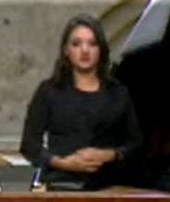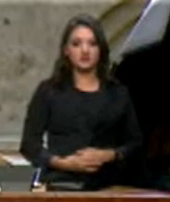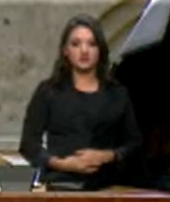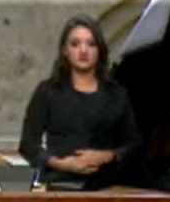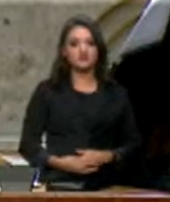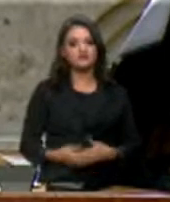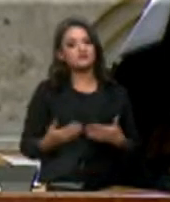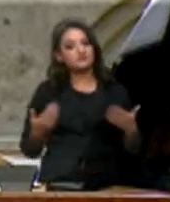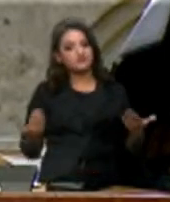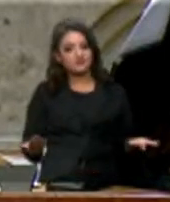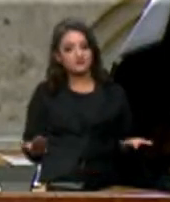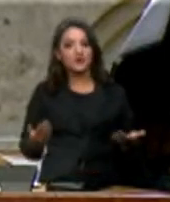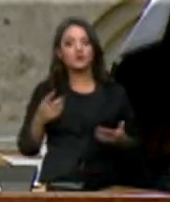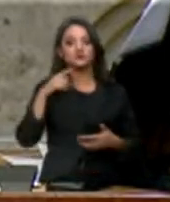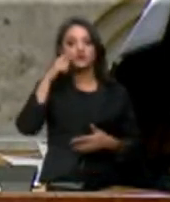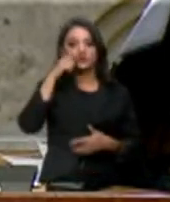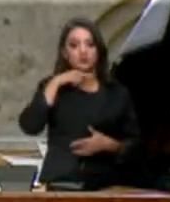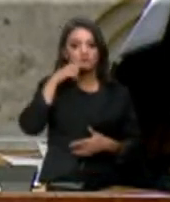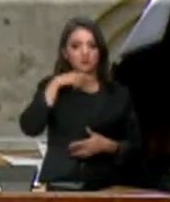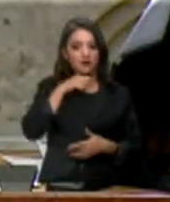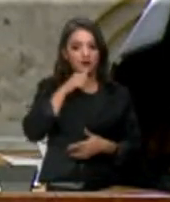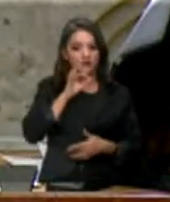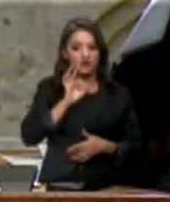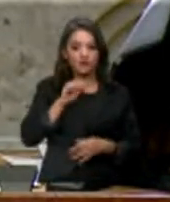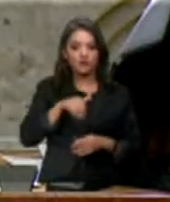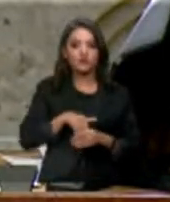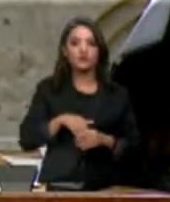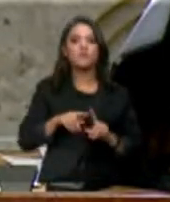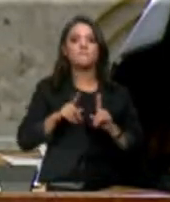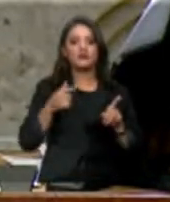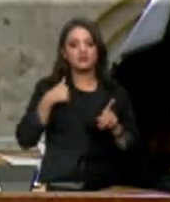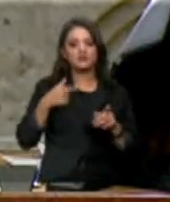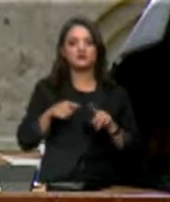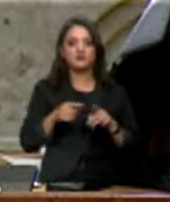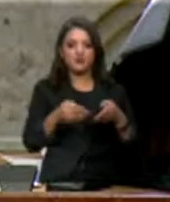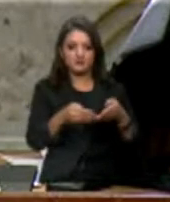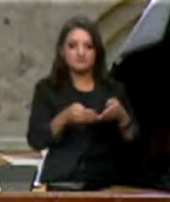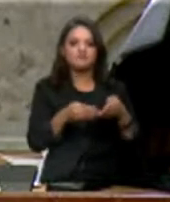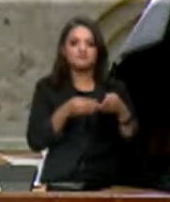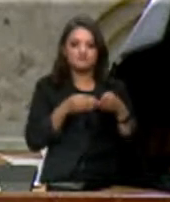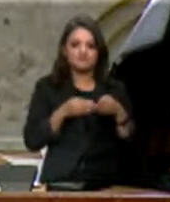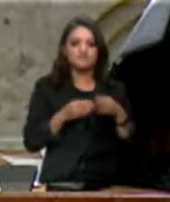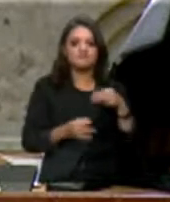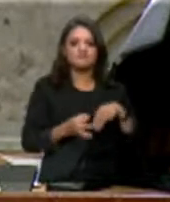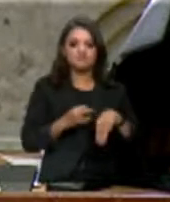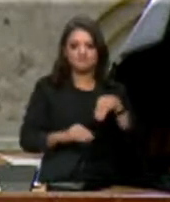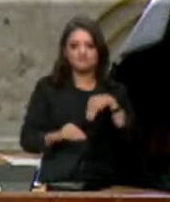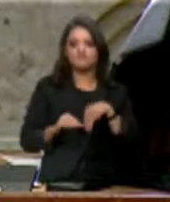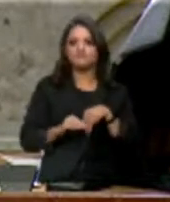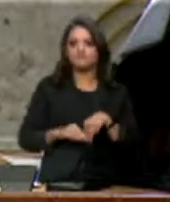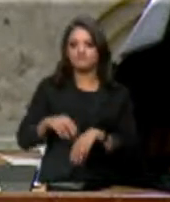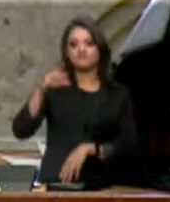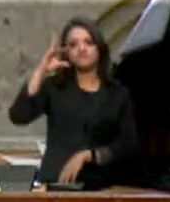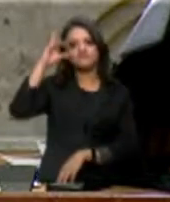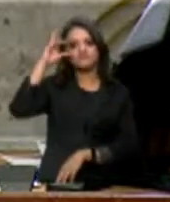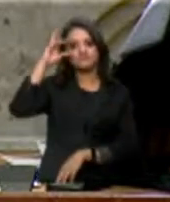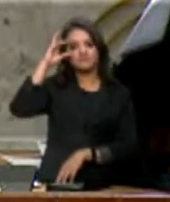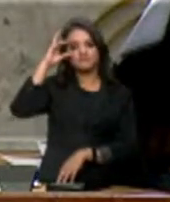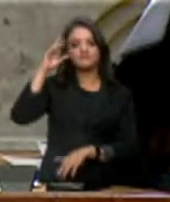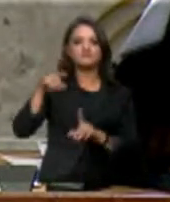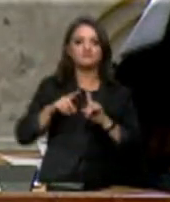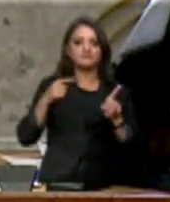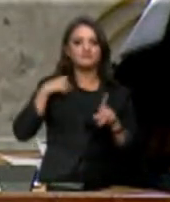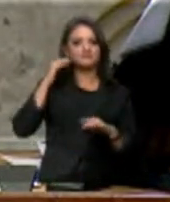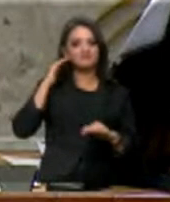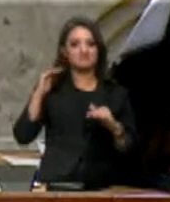do ministro Gilmar Mendes votar, eu também, pedindo vênia a Vossa Excelência, ministro André Mendonça, eu